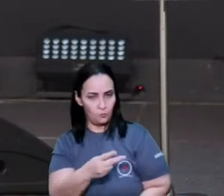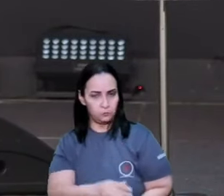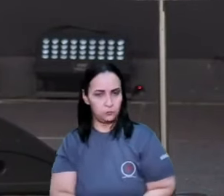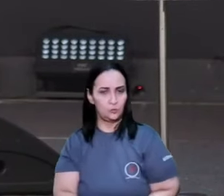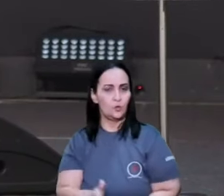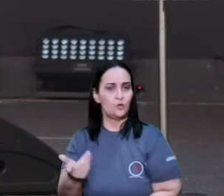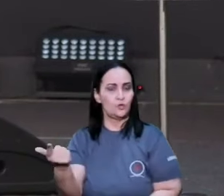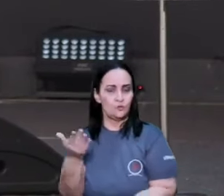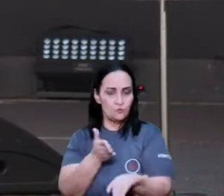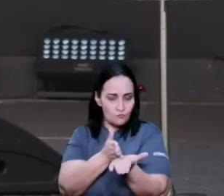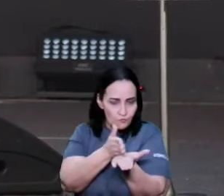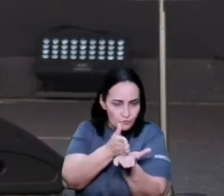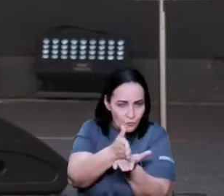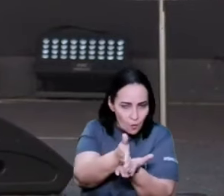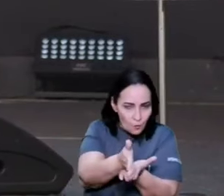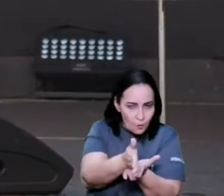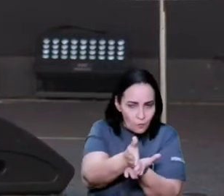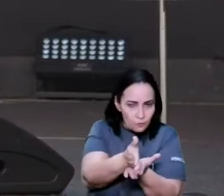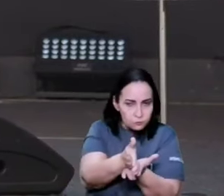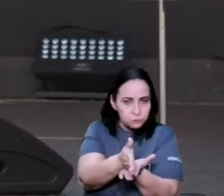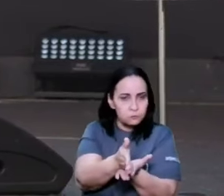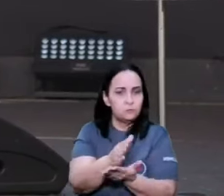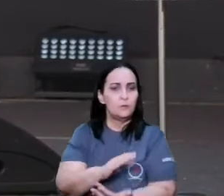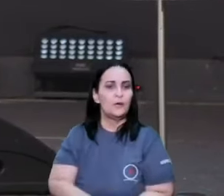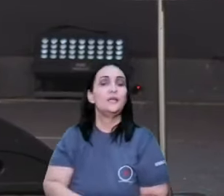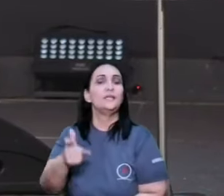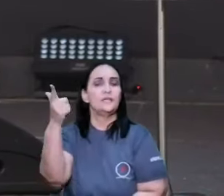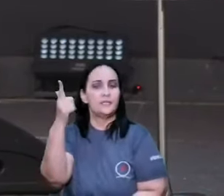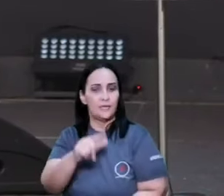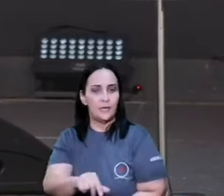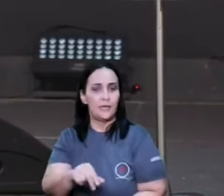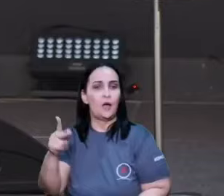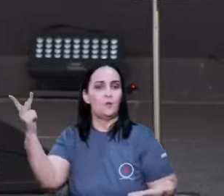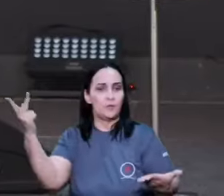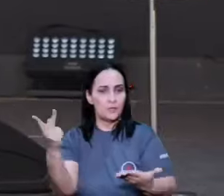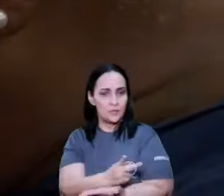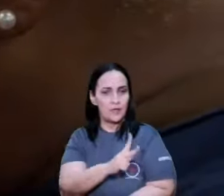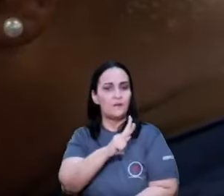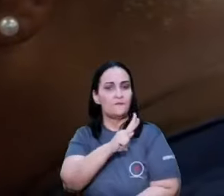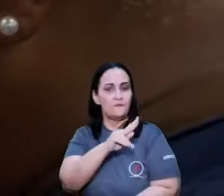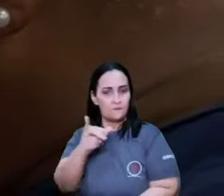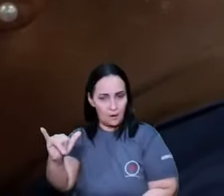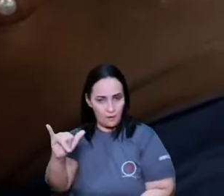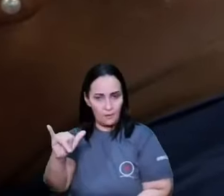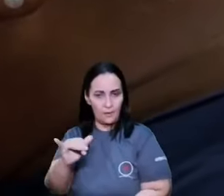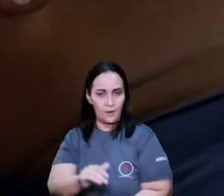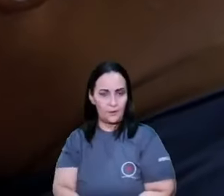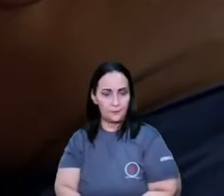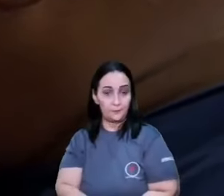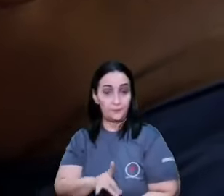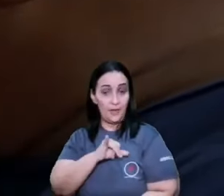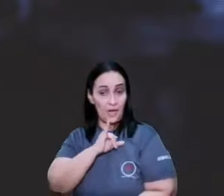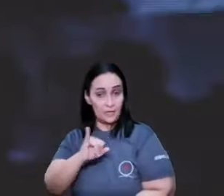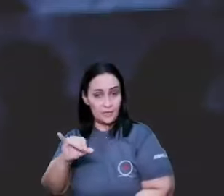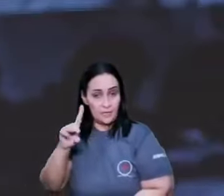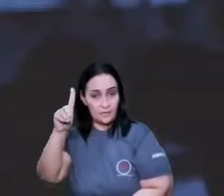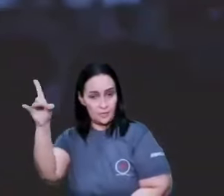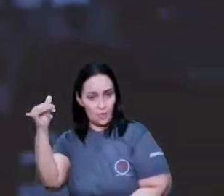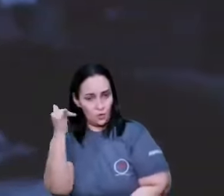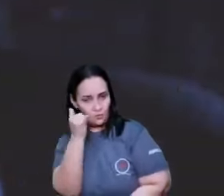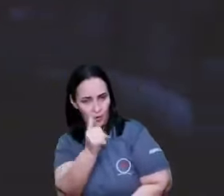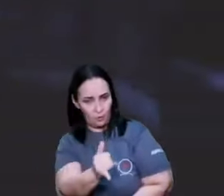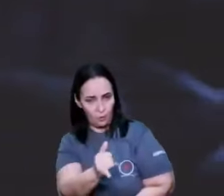importa o ano que você ouviu isso vai trazer de volta se ele te falou que a porta será